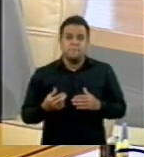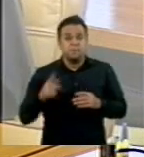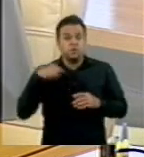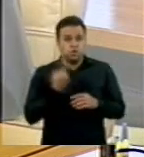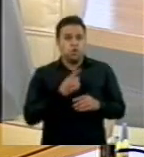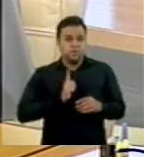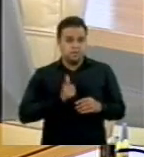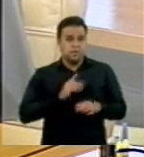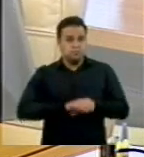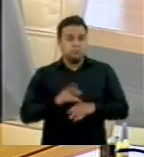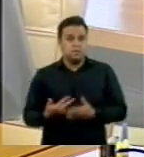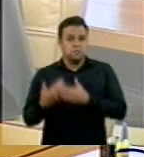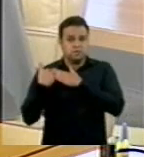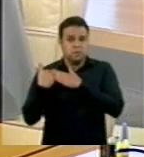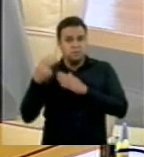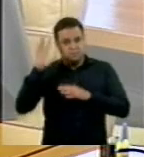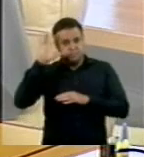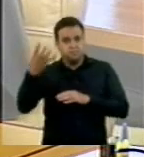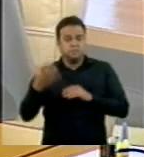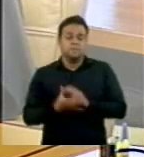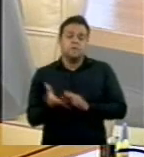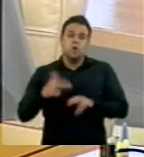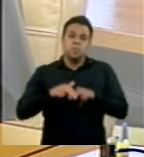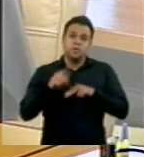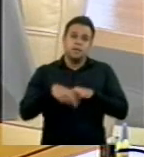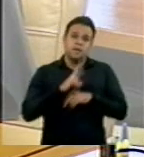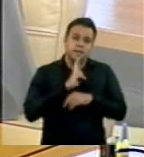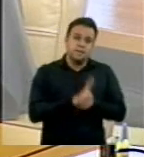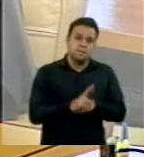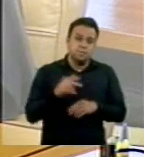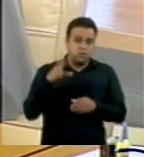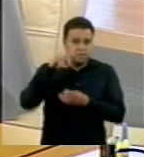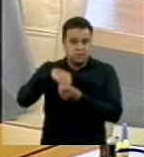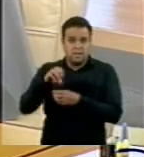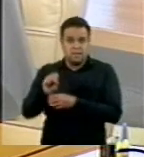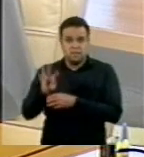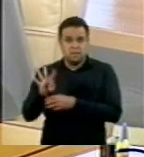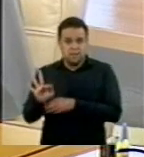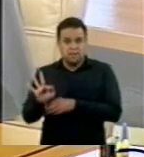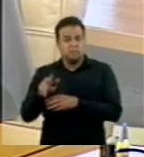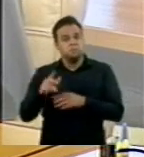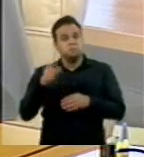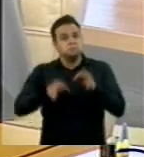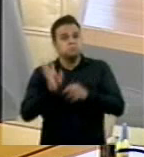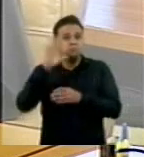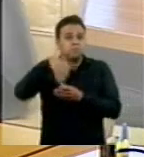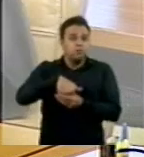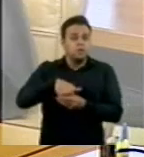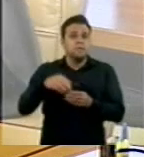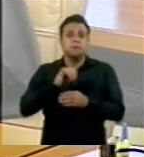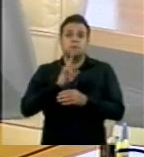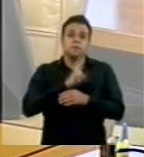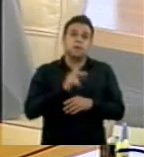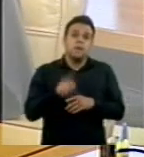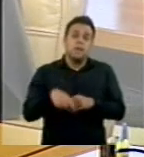responsabilidade. Digo, à luz dessa lição, que a resposta a ser dada ao presente caso, entendo,